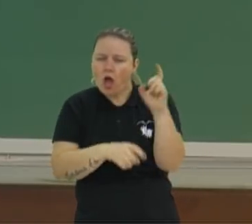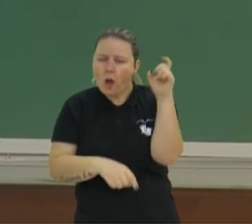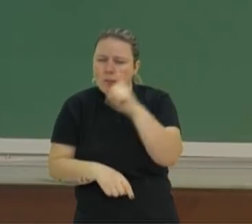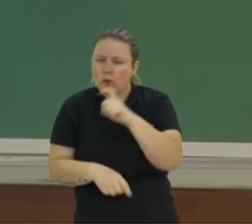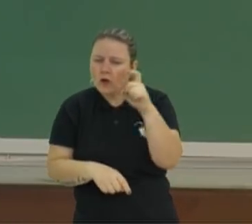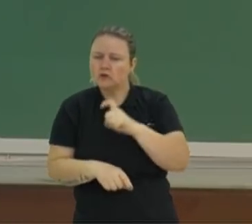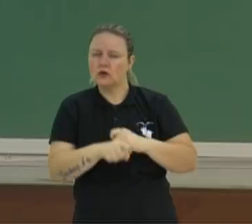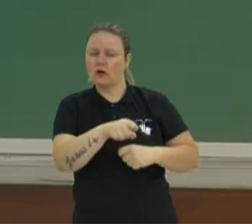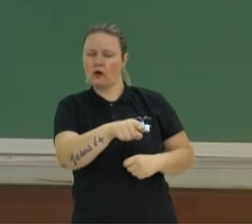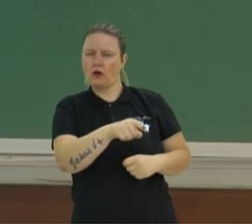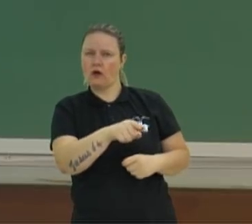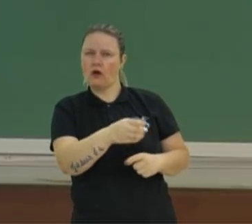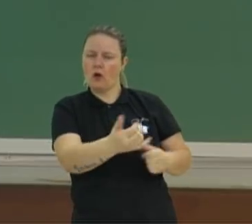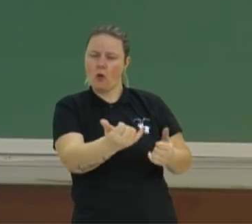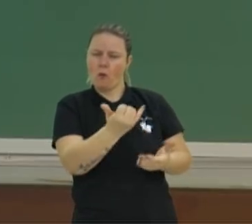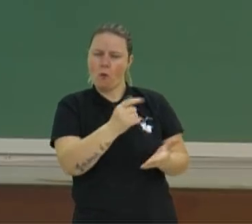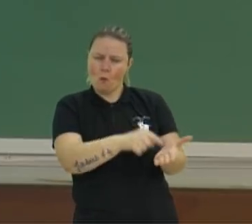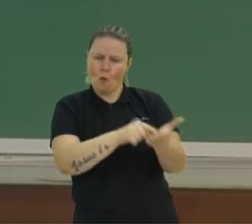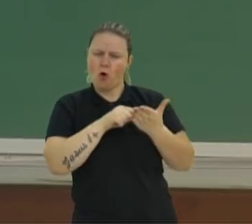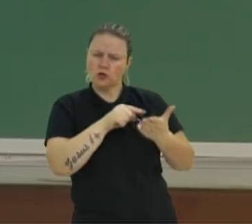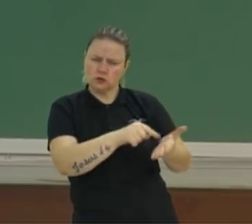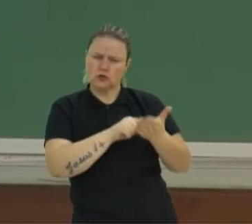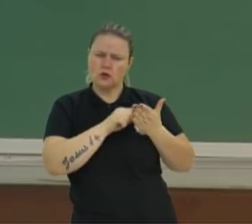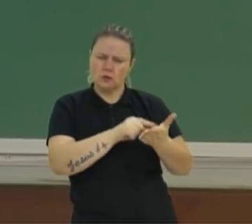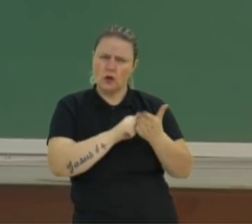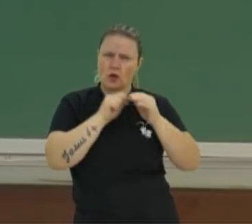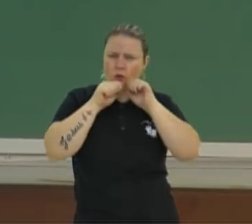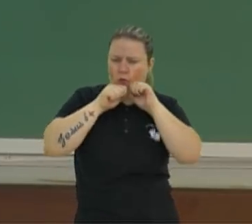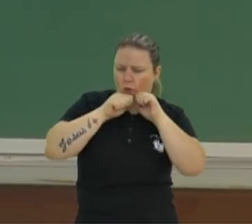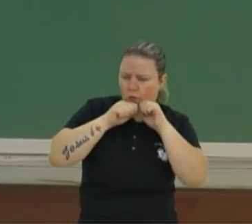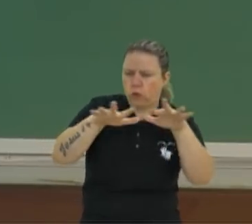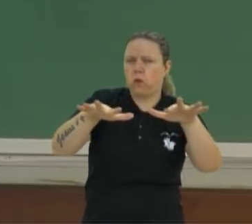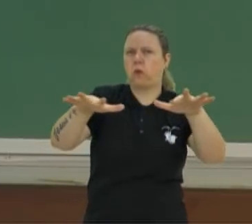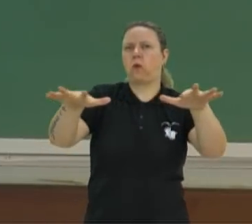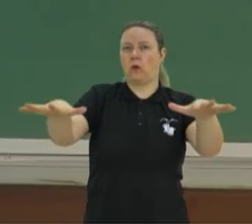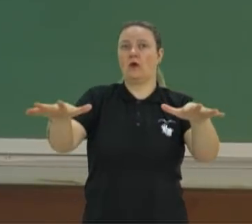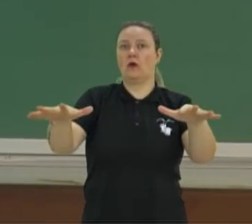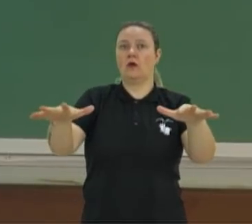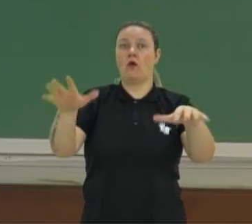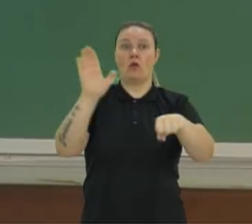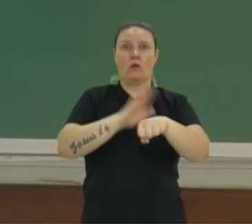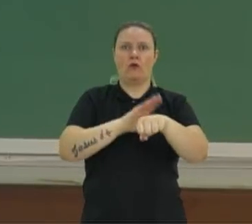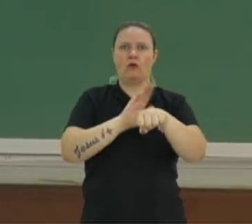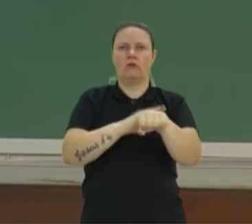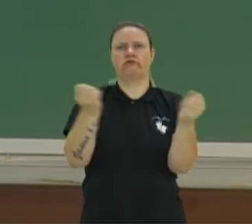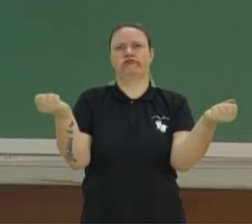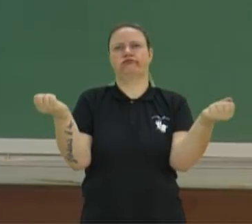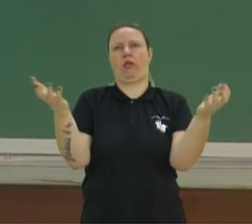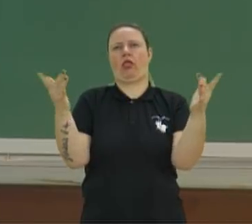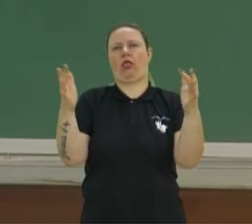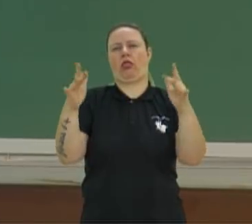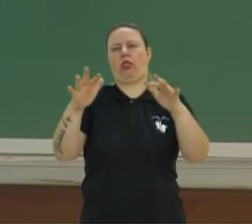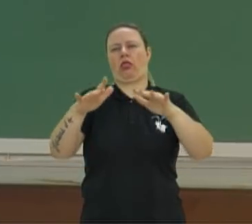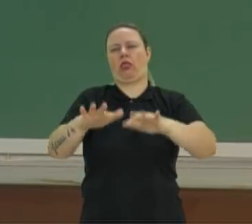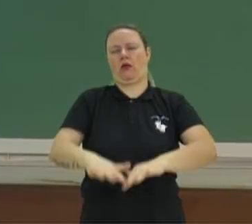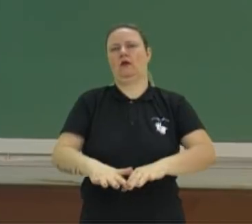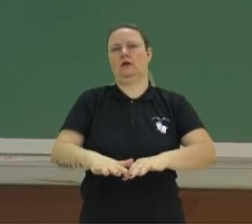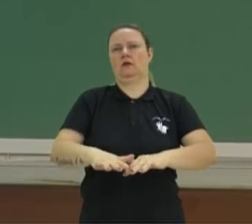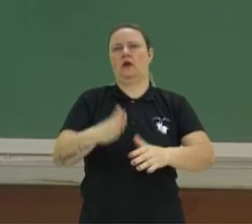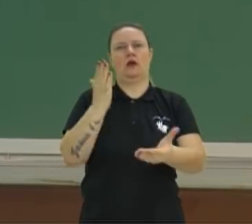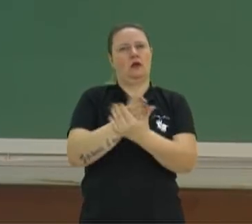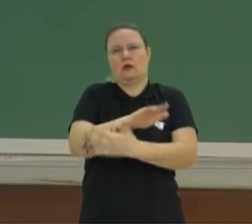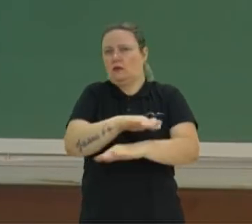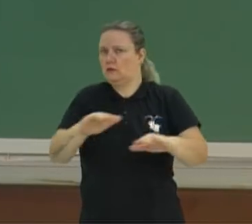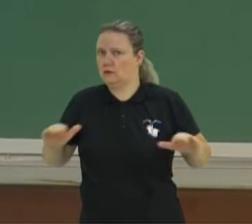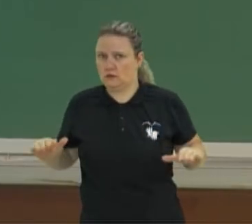apareça muito na mídia, todo mundo fale, nós sabemos que ela vai cair por terra. Alguns